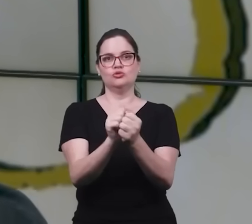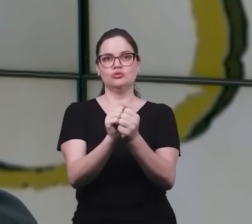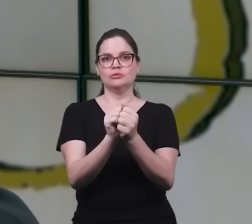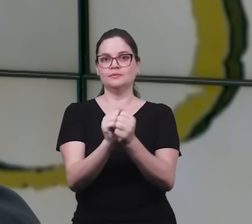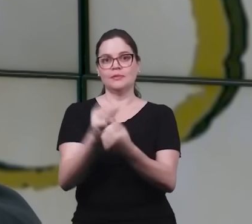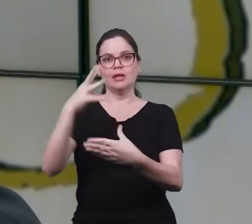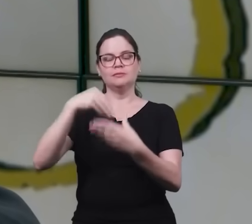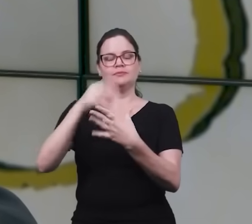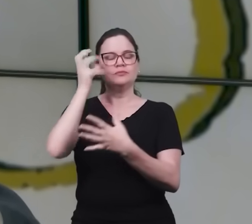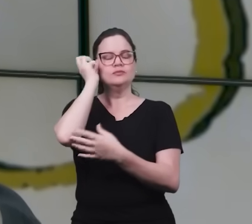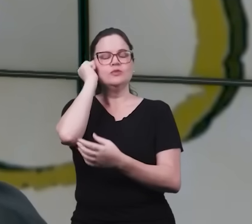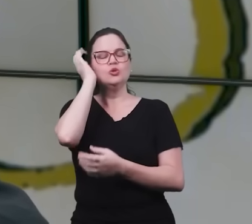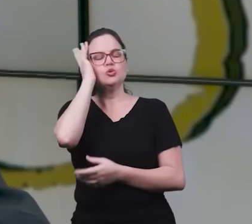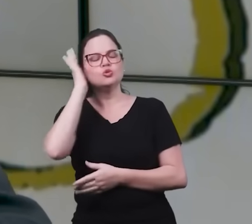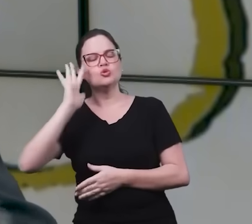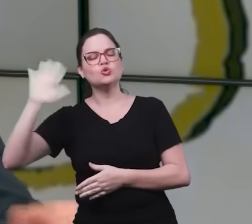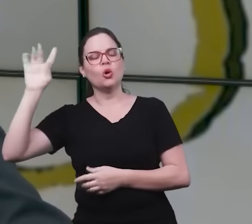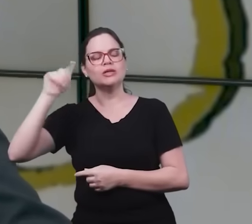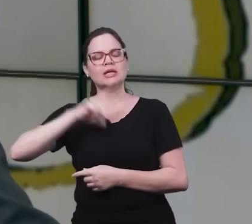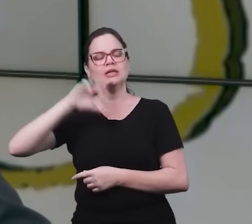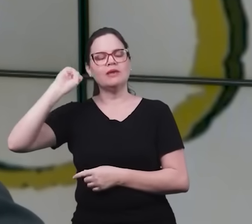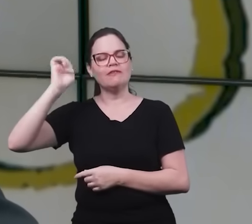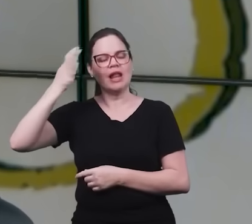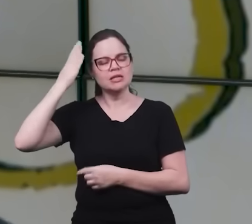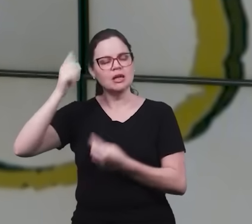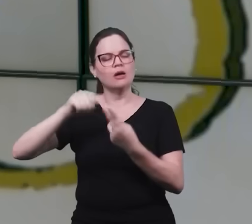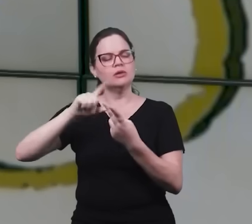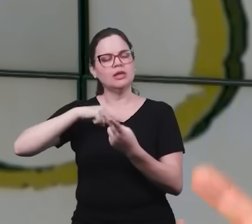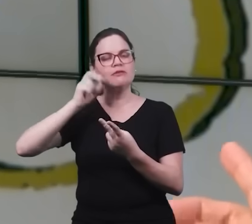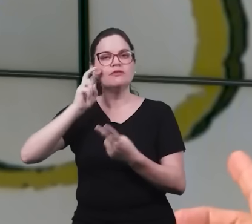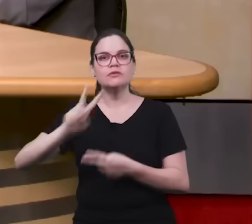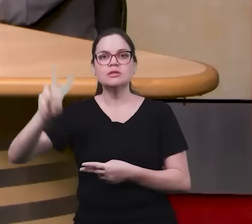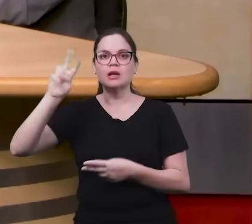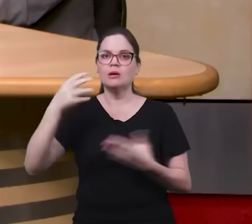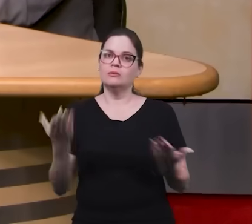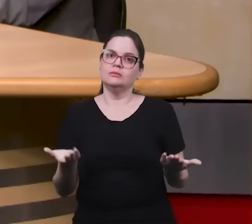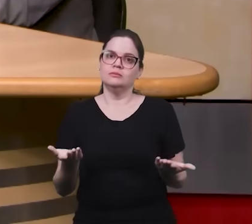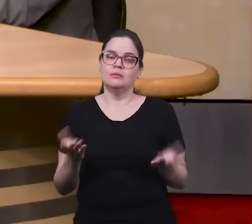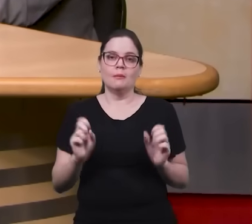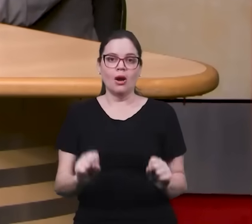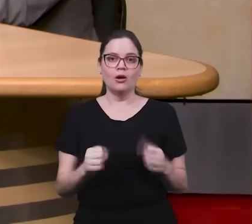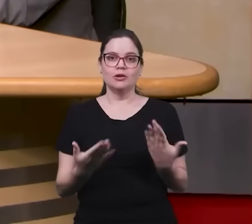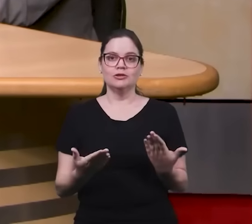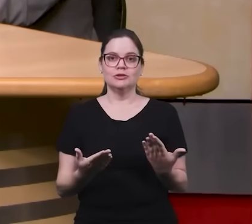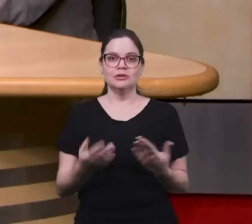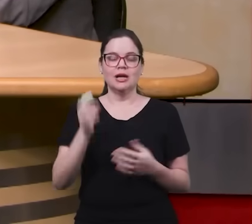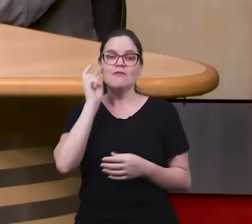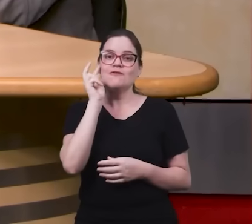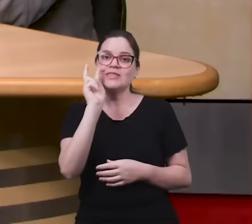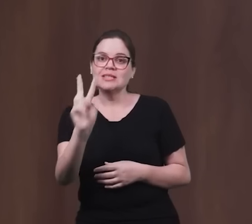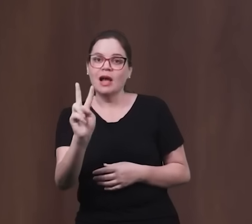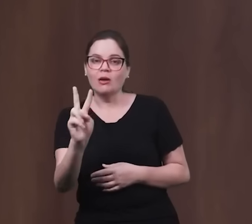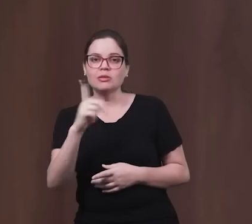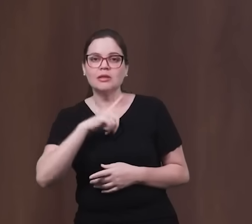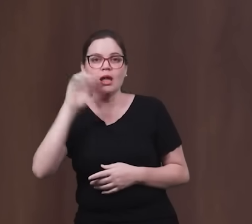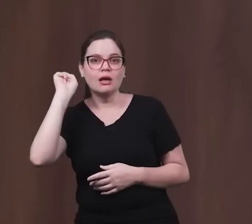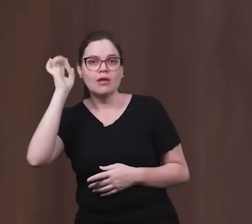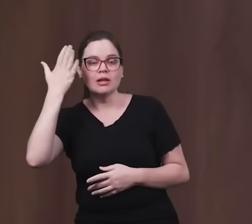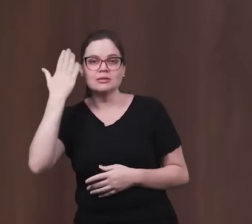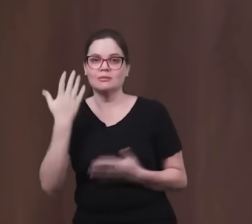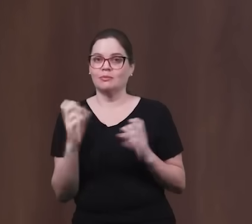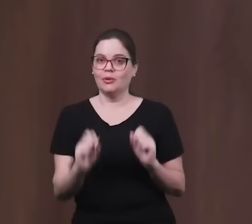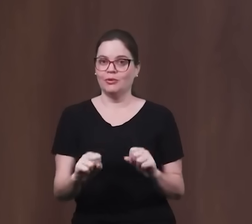a revelação. No sonho, você tem revelações. Marcelo, isso é importante para os irmãos que estão